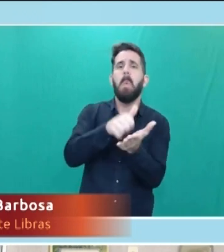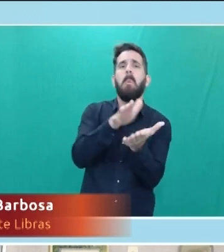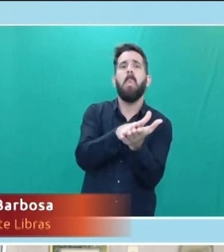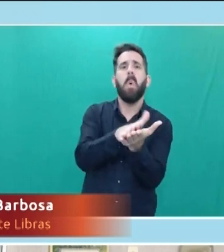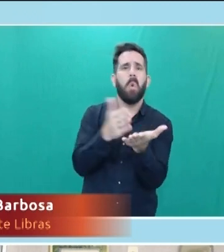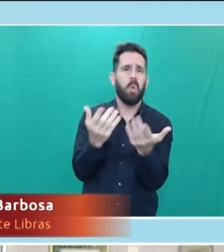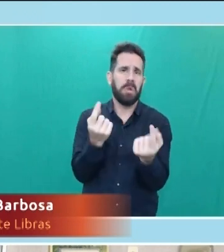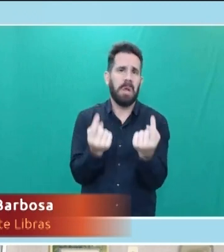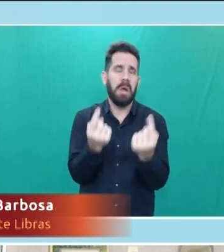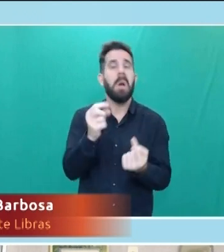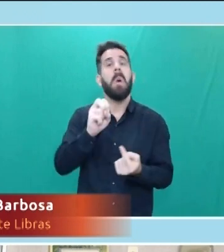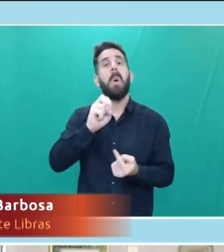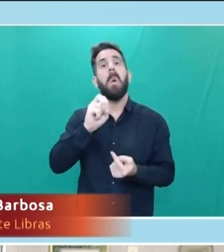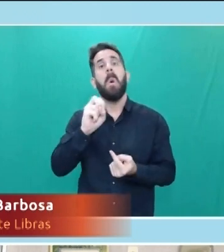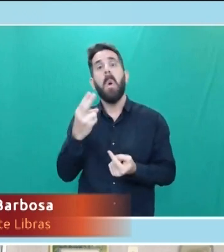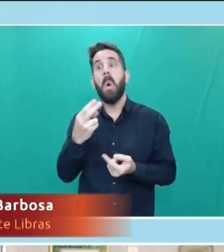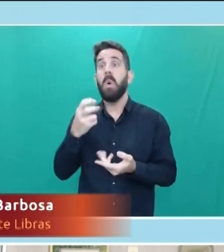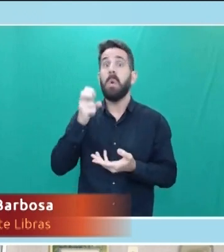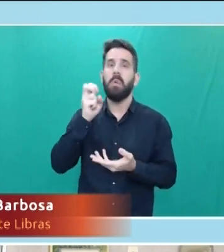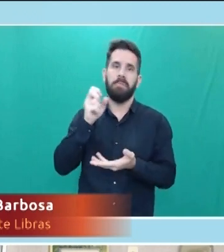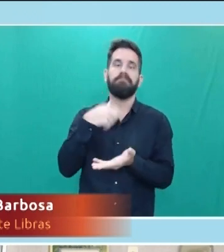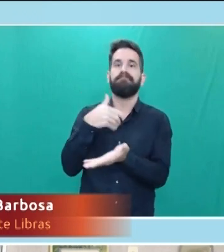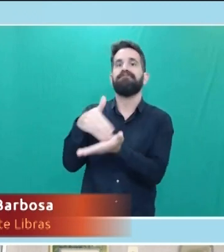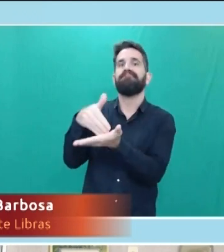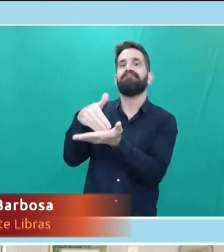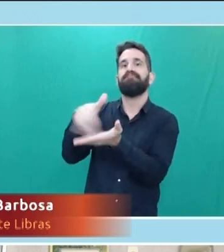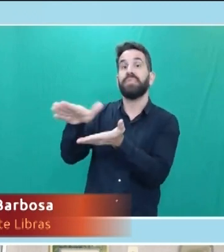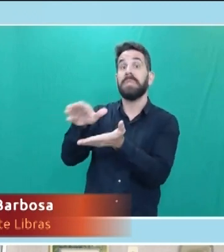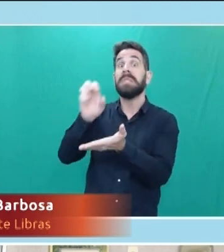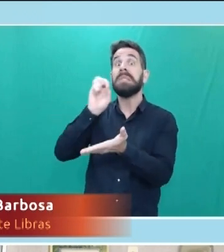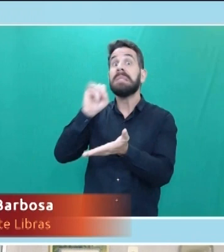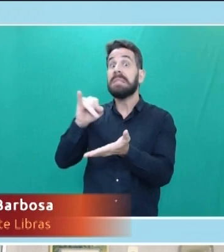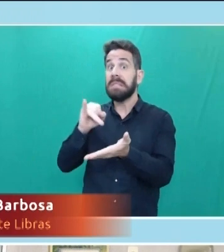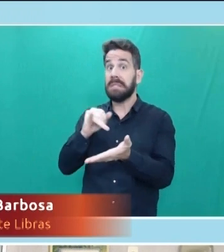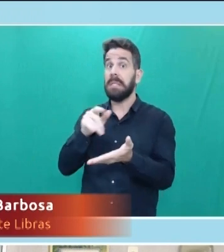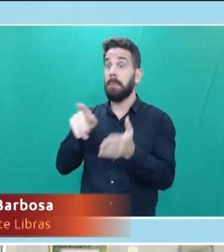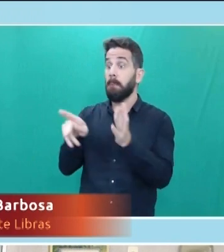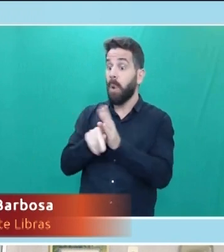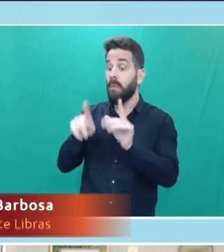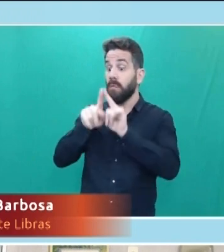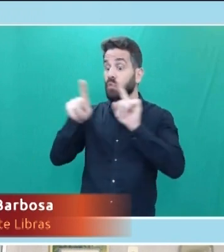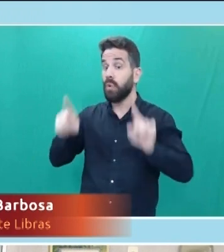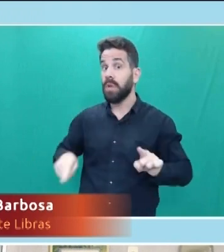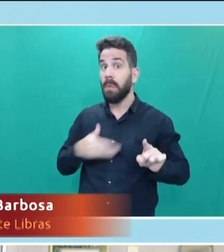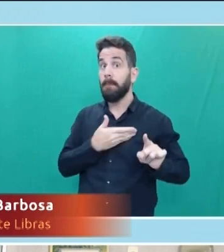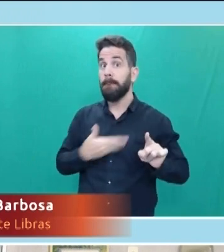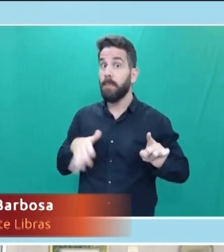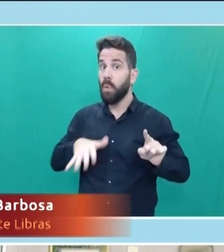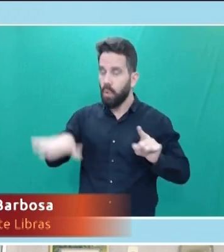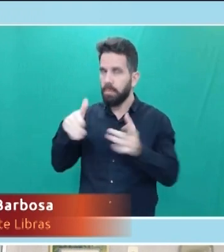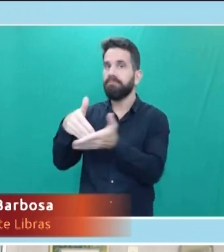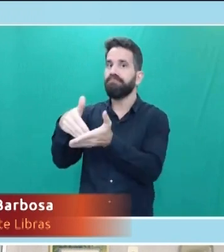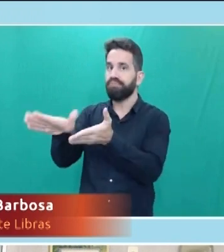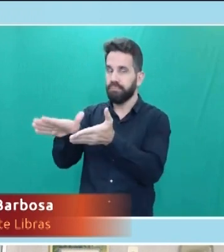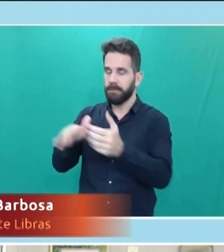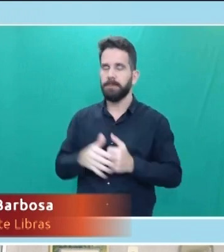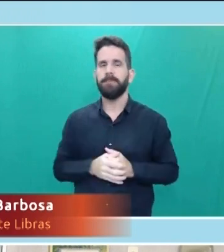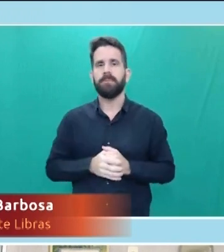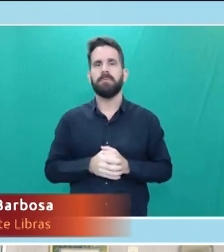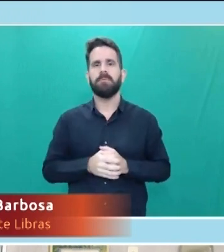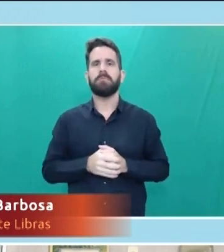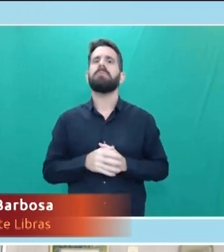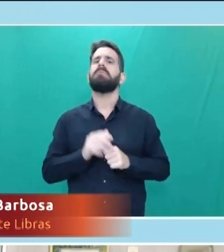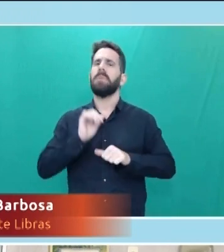do cargo, né? Quando praticado por quem estivesse na função pública. Isso evoluiu por muita força do movimento negro, chegou até